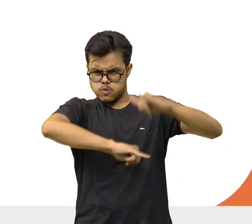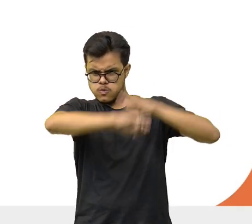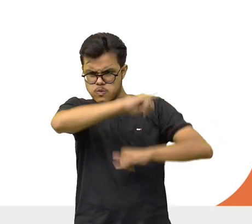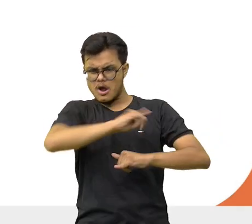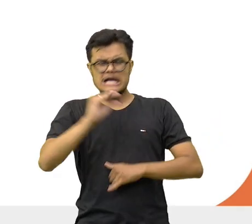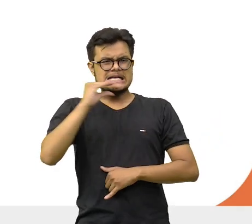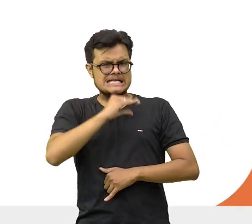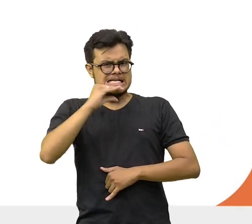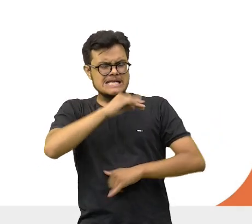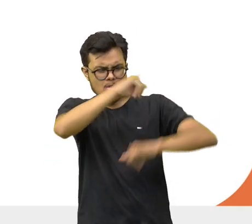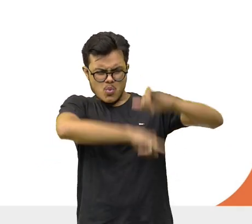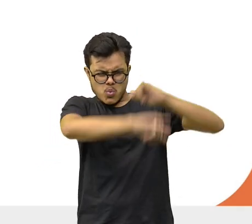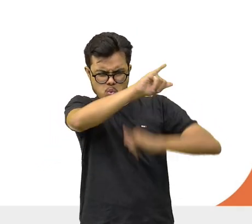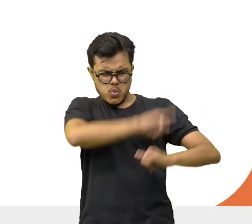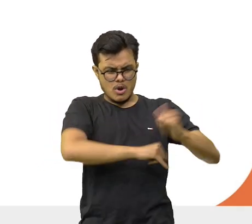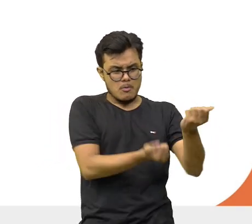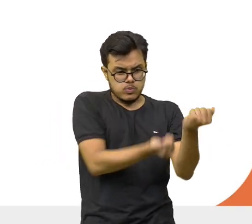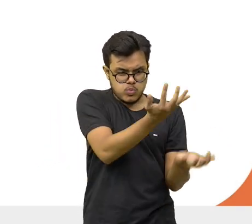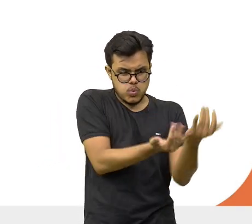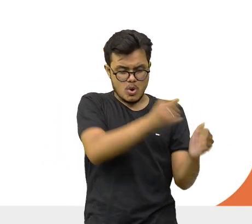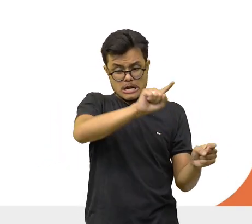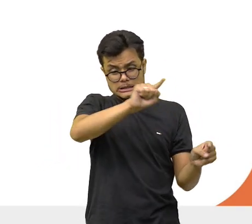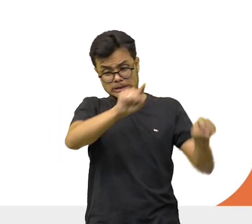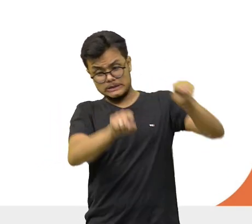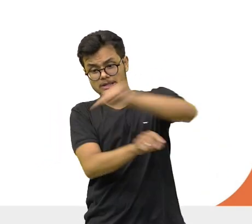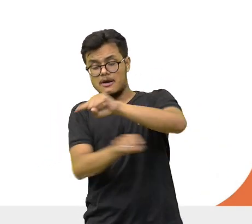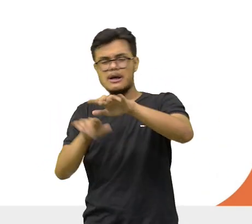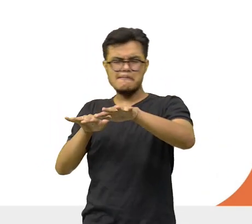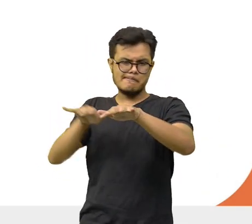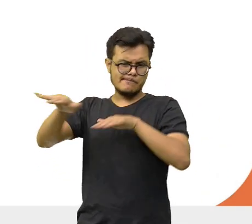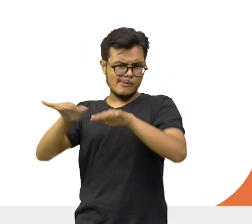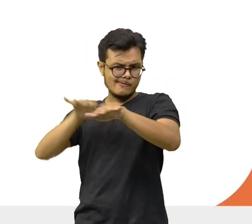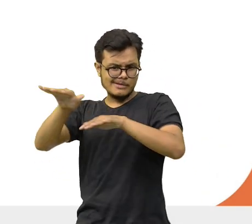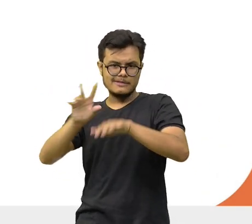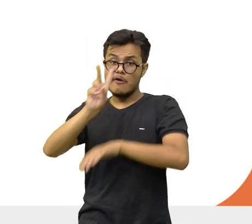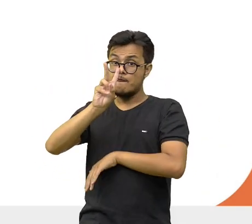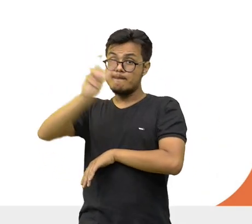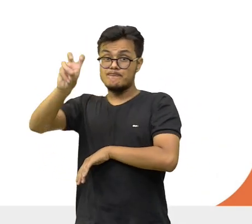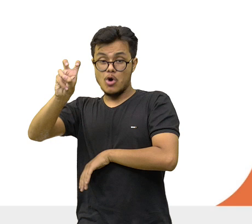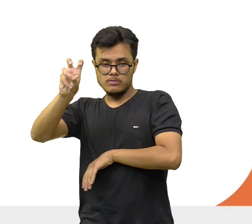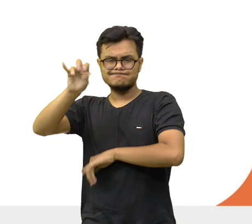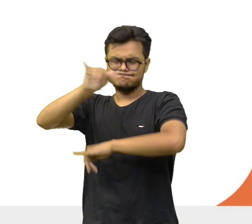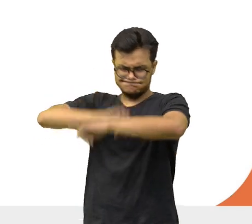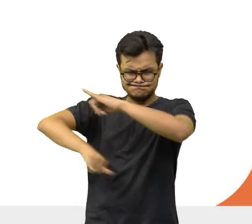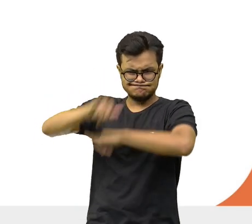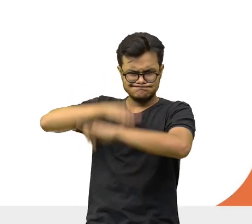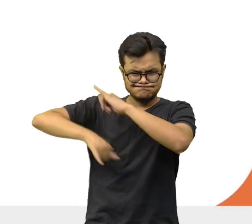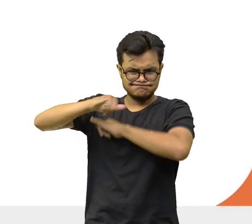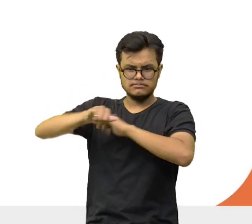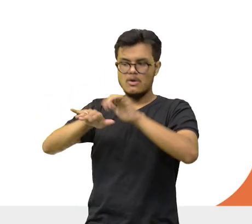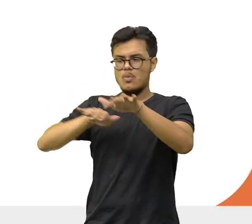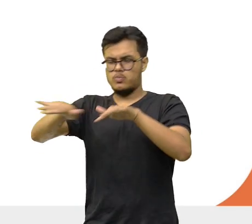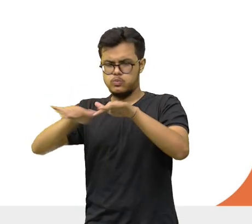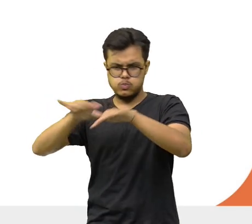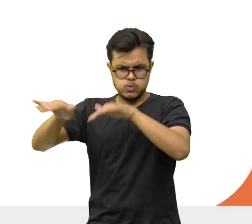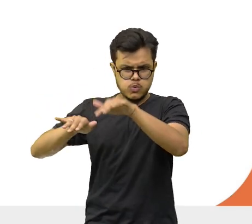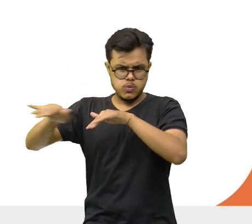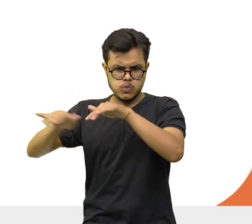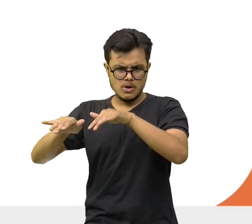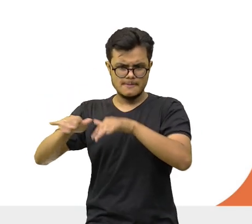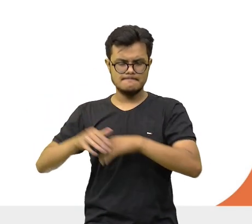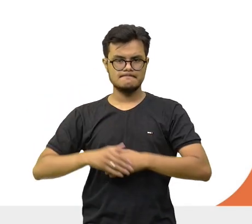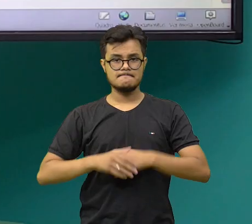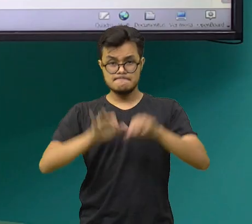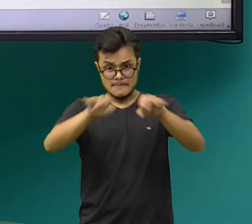e convertem parcialmente em energia, em trabalho, um tipo de energia.